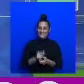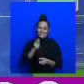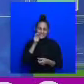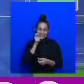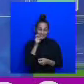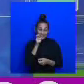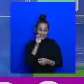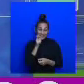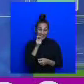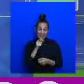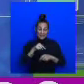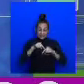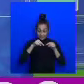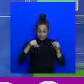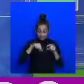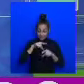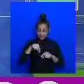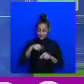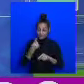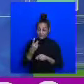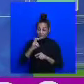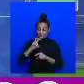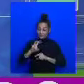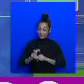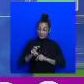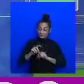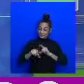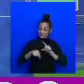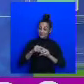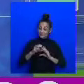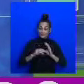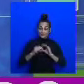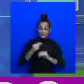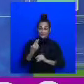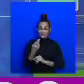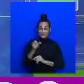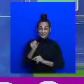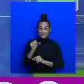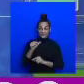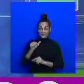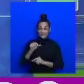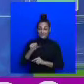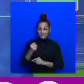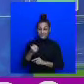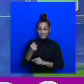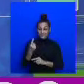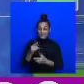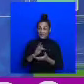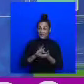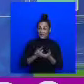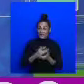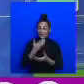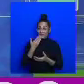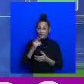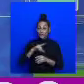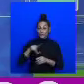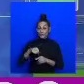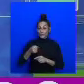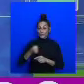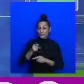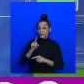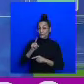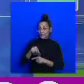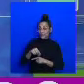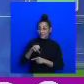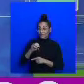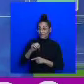Vamos confirmar? As 15 dezenas sorteadas no concurso 2.881 da Loto Fácil. Os números